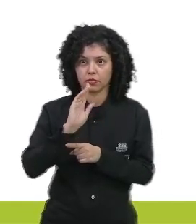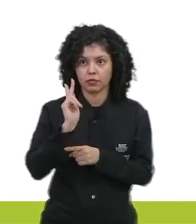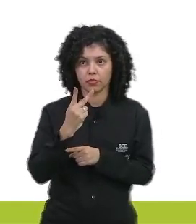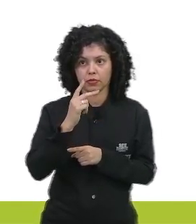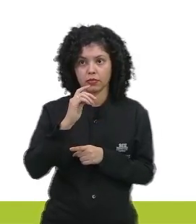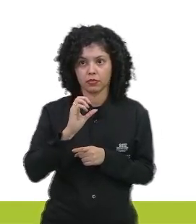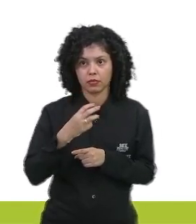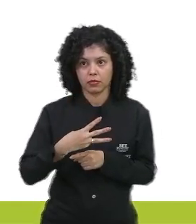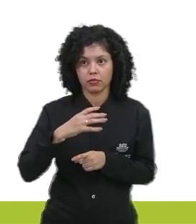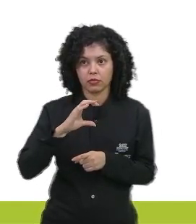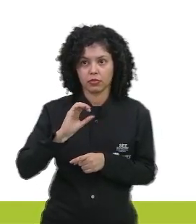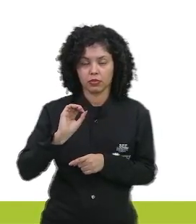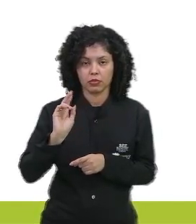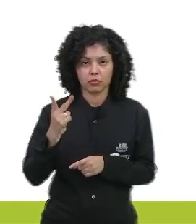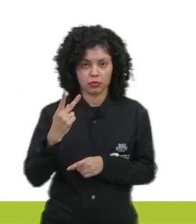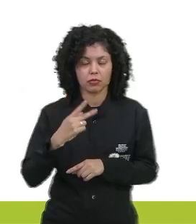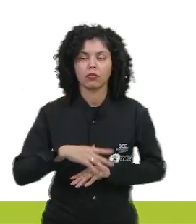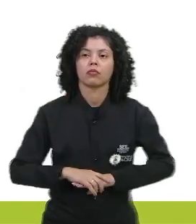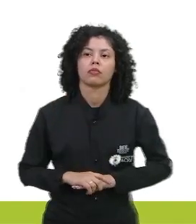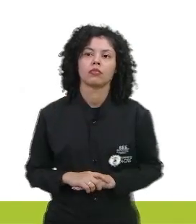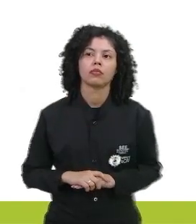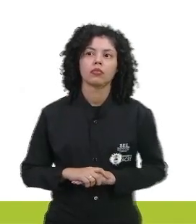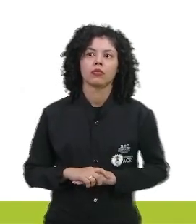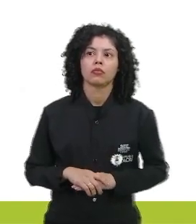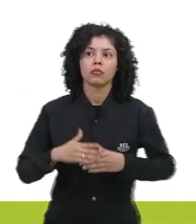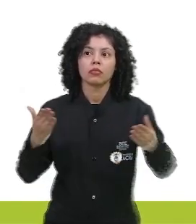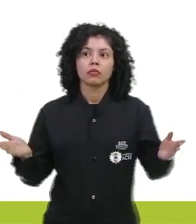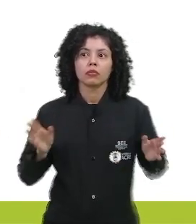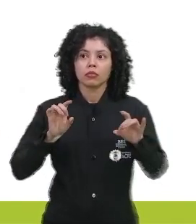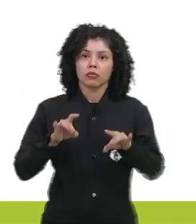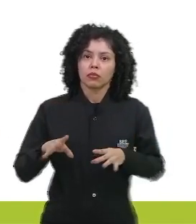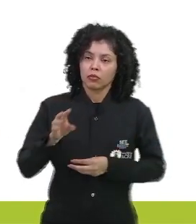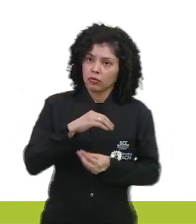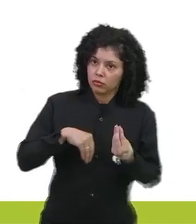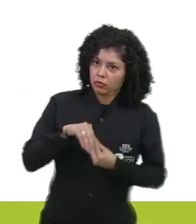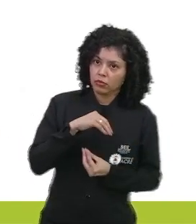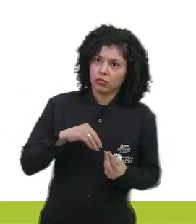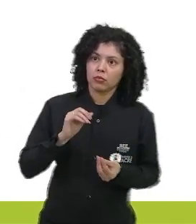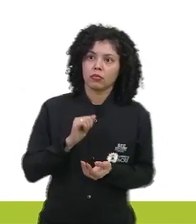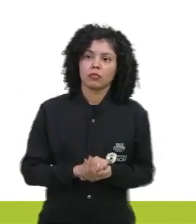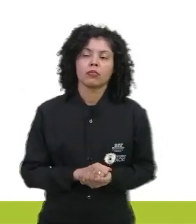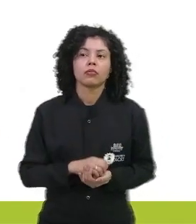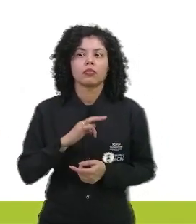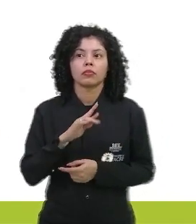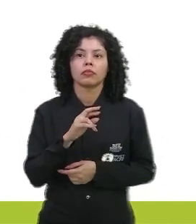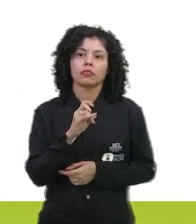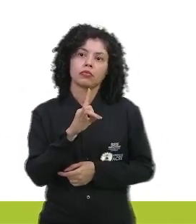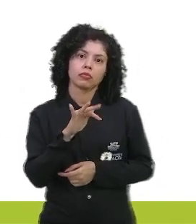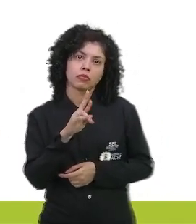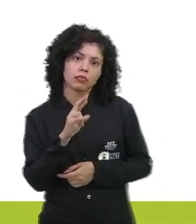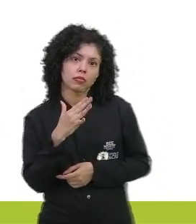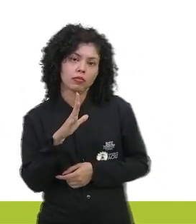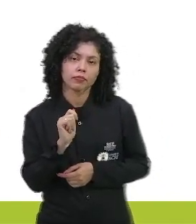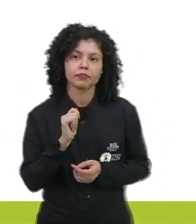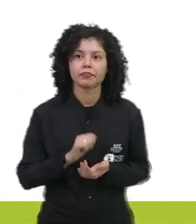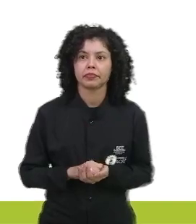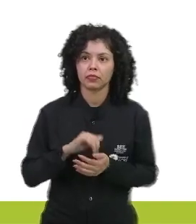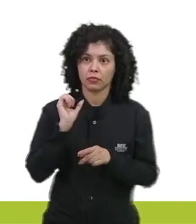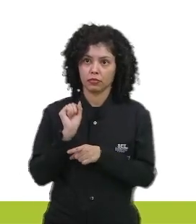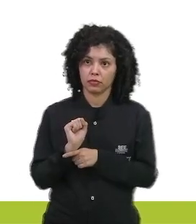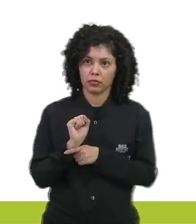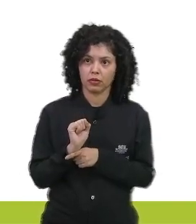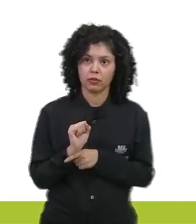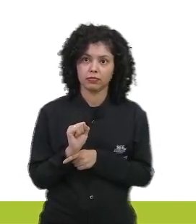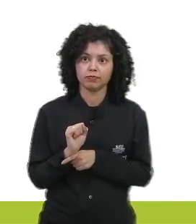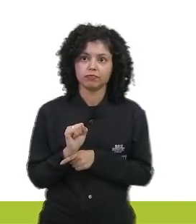CH3OH. Então, eu tenho o metanol. E aí, por uma reação de transesterificação, eu tenho um éster